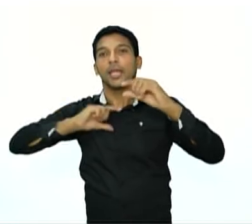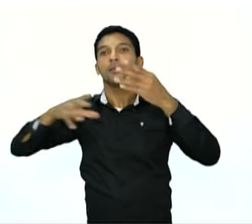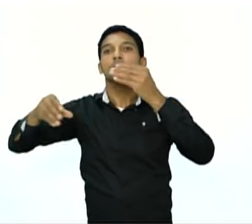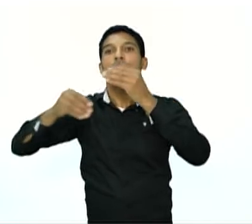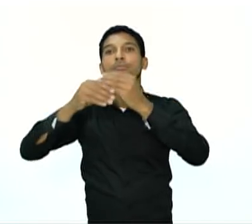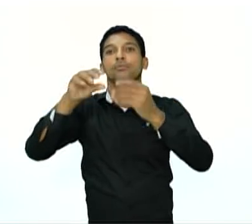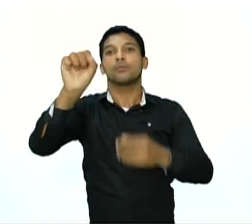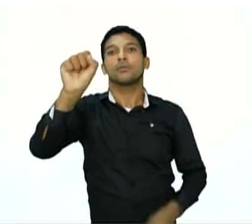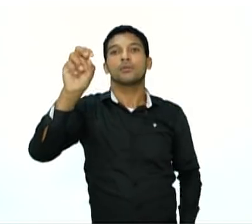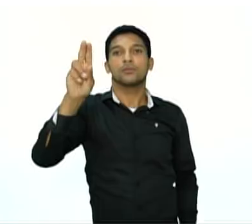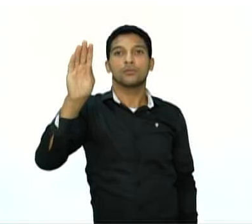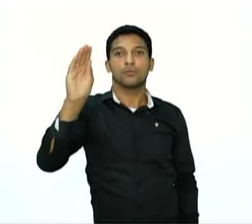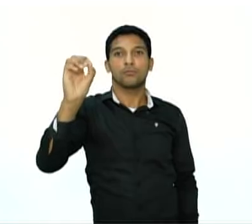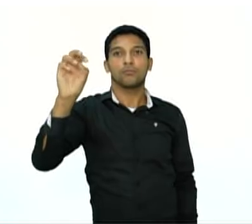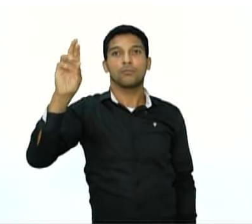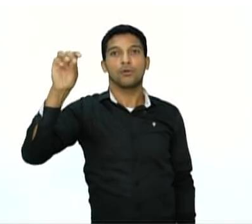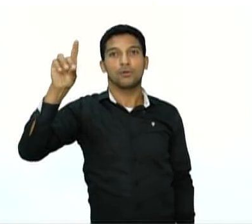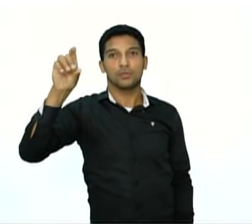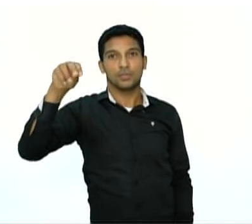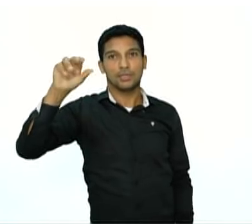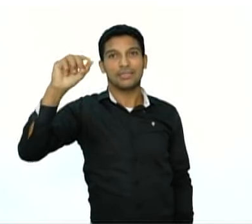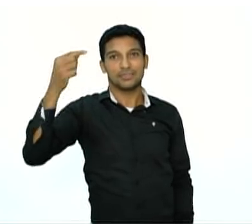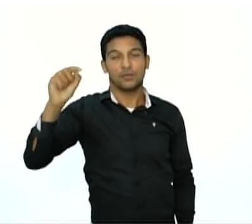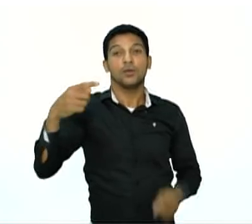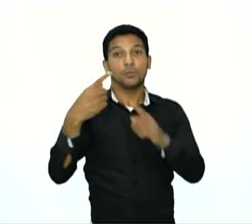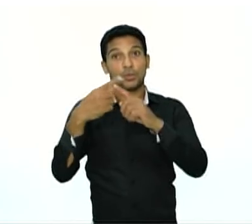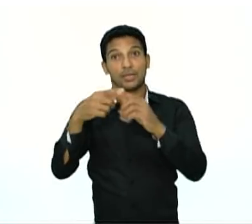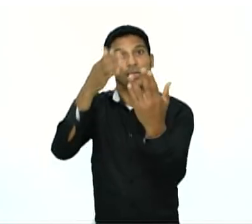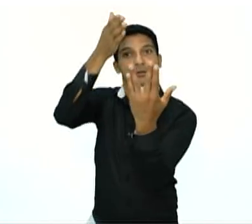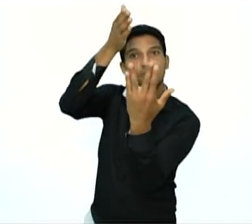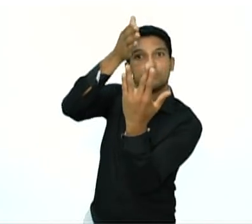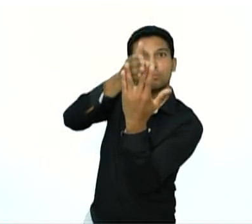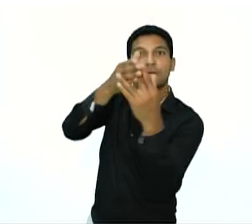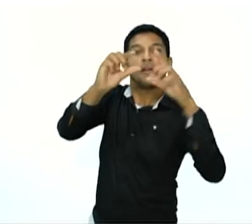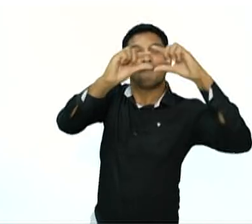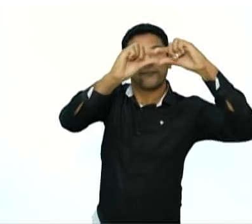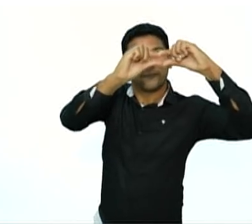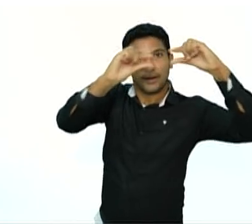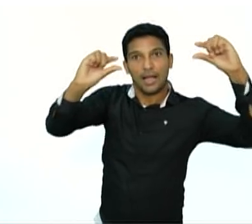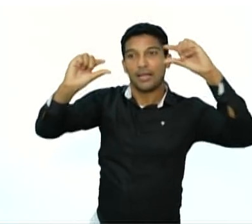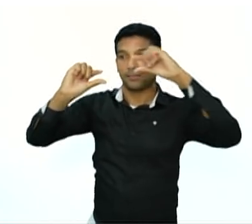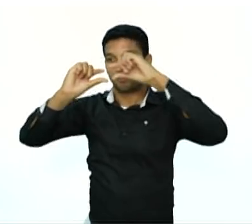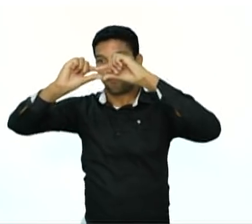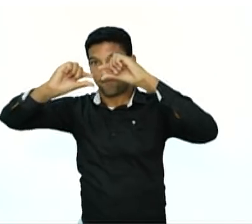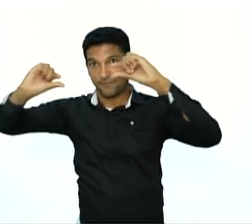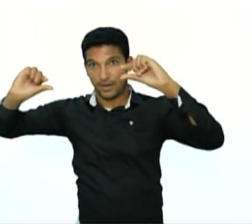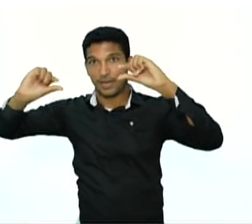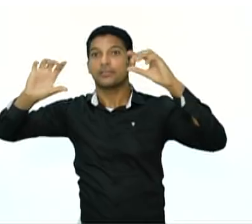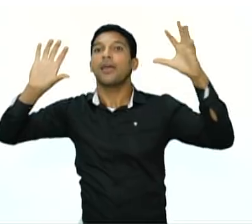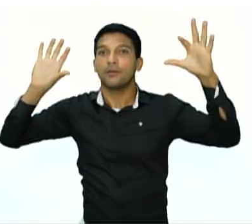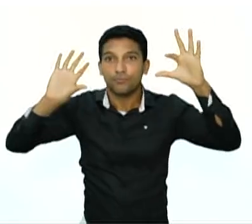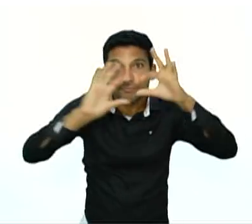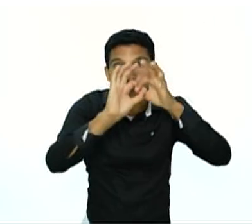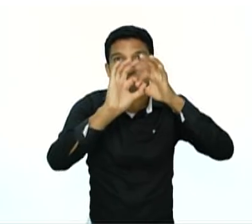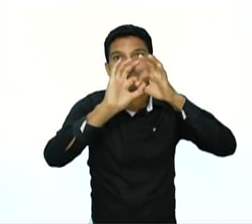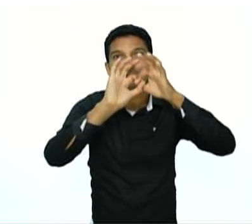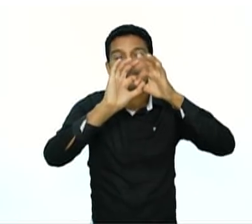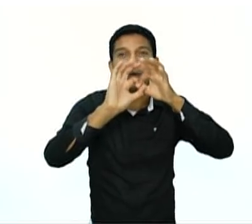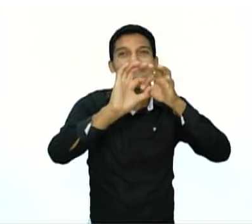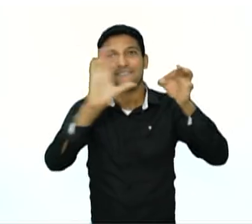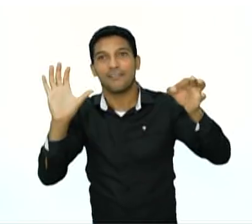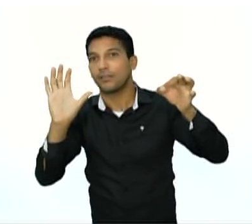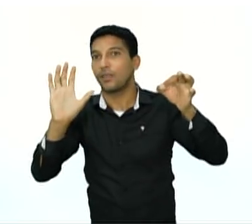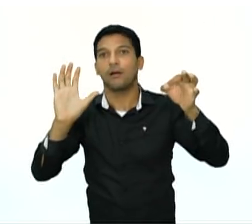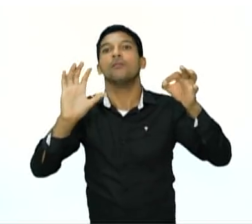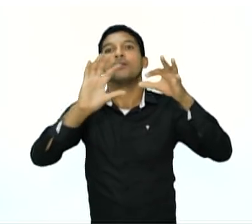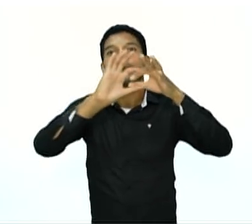Por que é subordinação? Porque uma não consegue ficar sem a outra. Uma é atrelada à outra, elas não